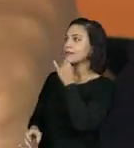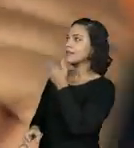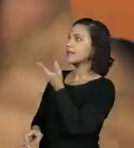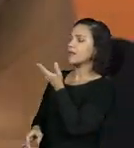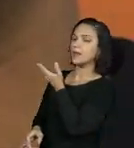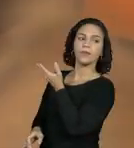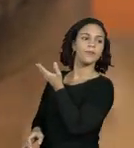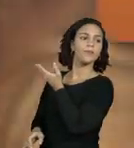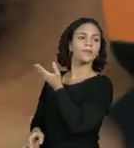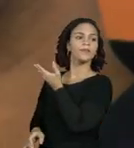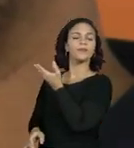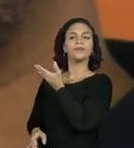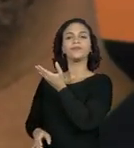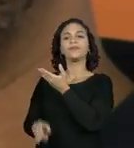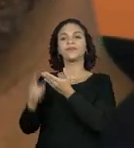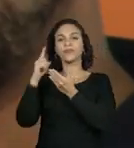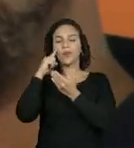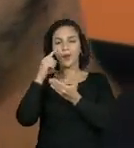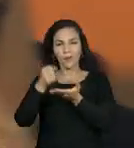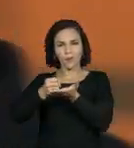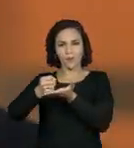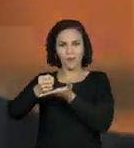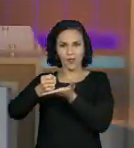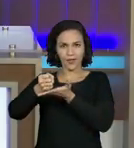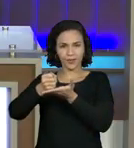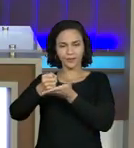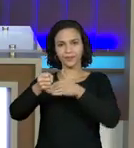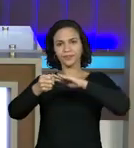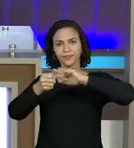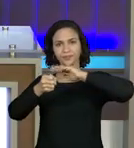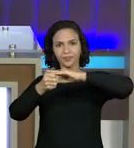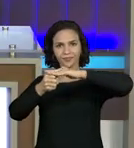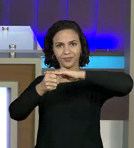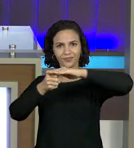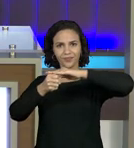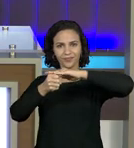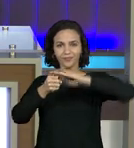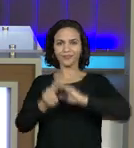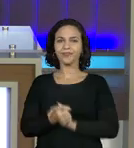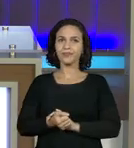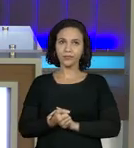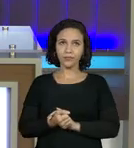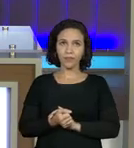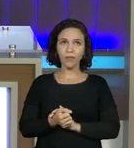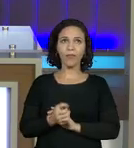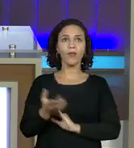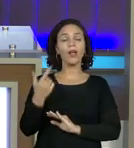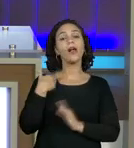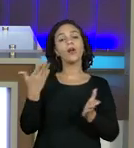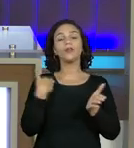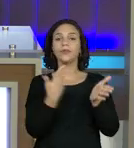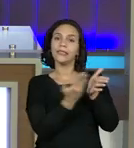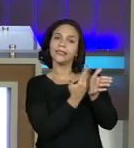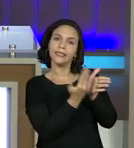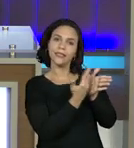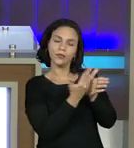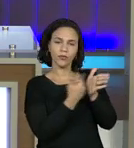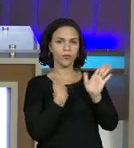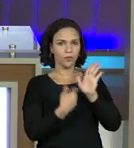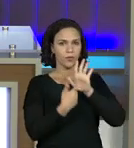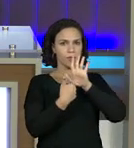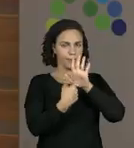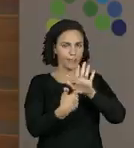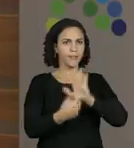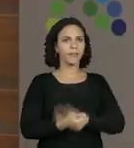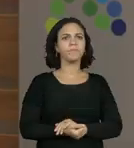que você dá o nome a cada um deles. Aí eu trouxe vários para vocês verem, mas a gente vai usar o do livro agora, tá bem? Então, o que eu quero que